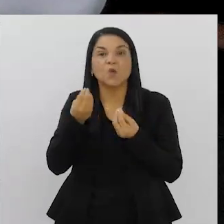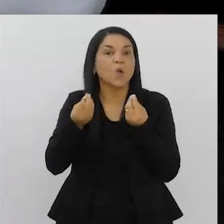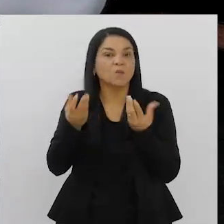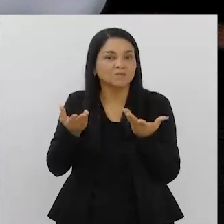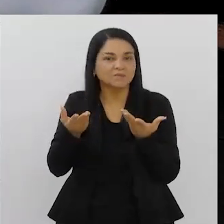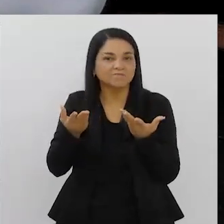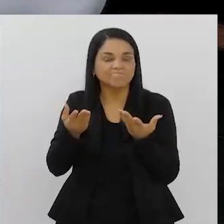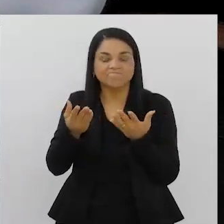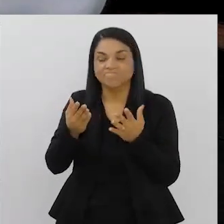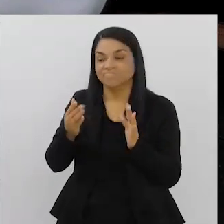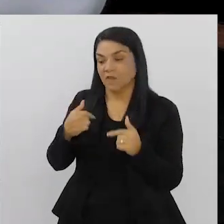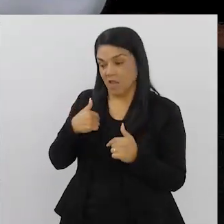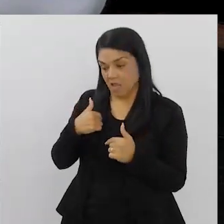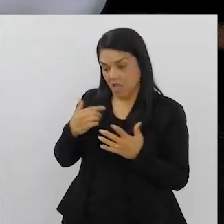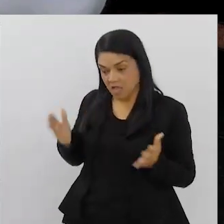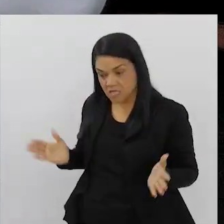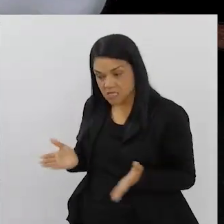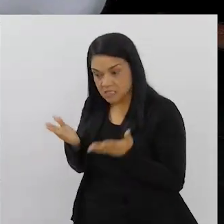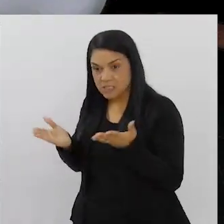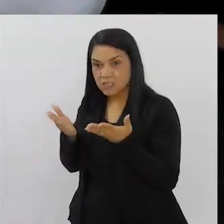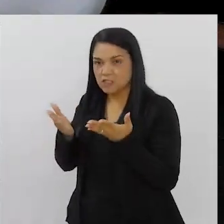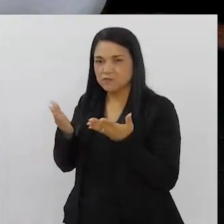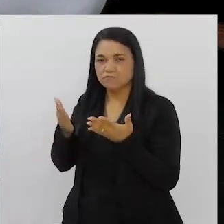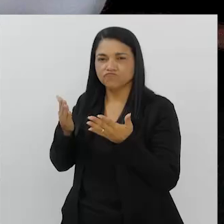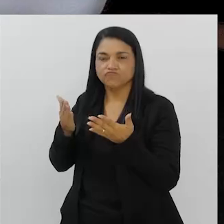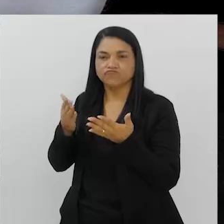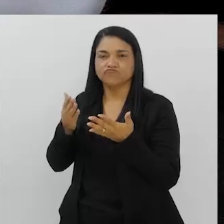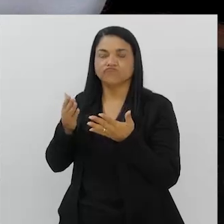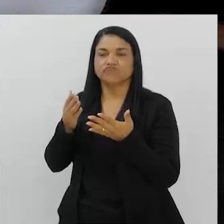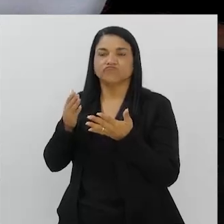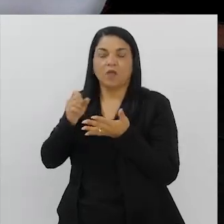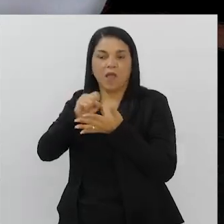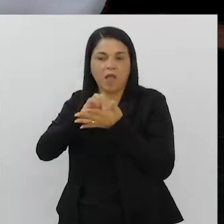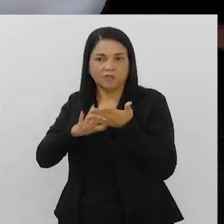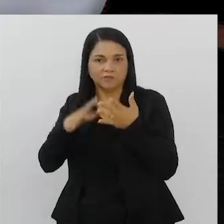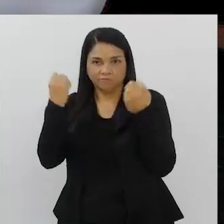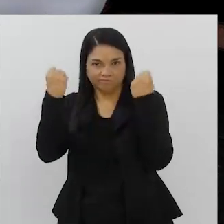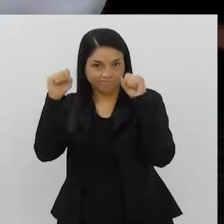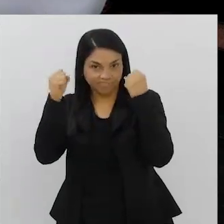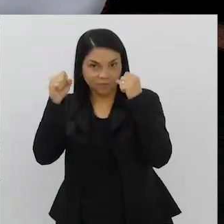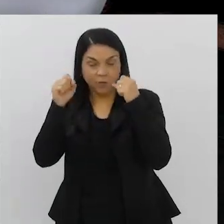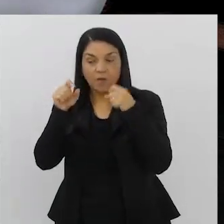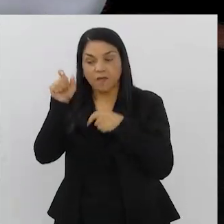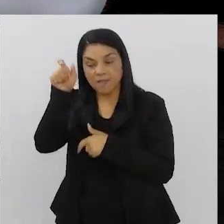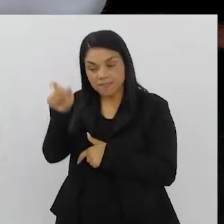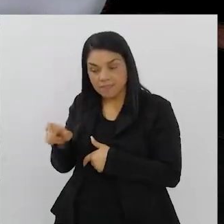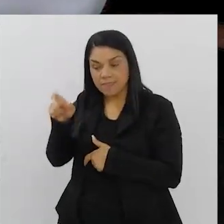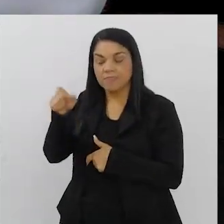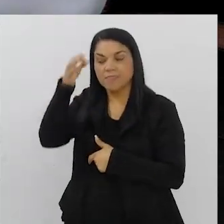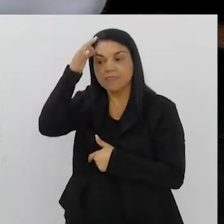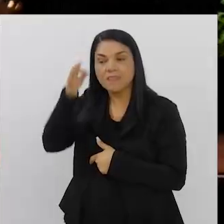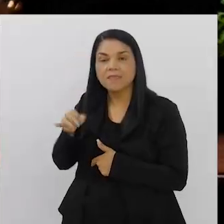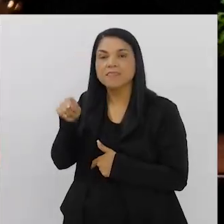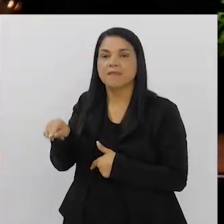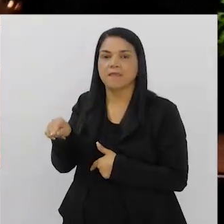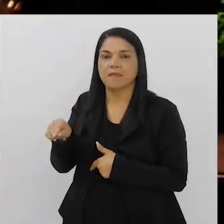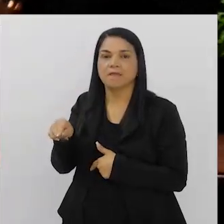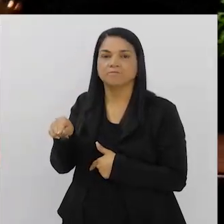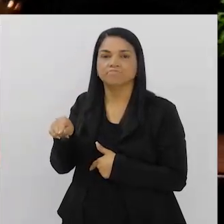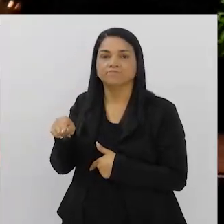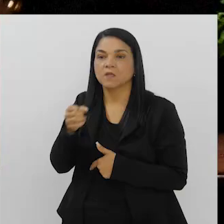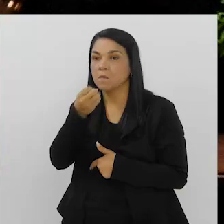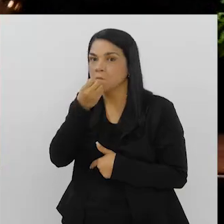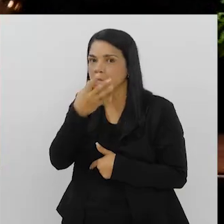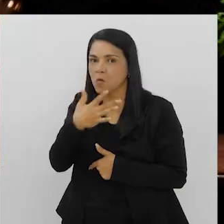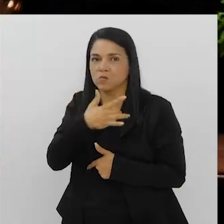acho que o maior incentivo à prática de qualquer atividade é você entender que benefício aquela atividade pode